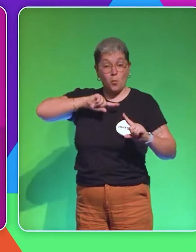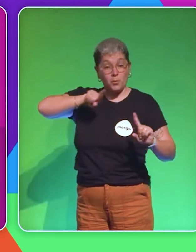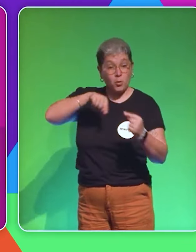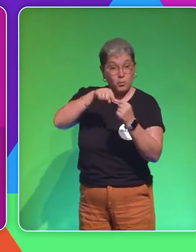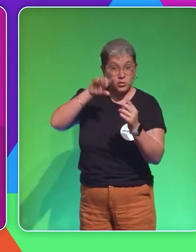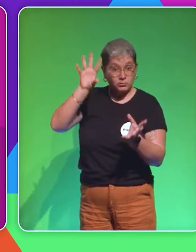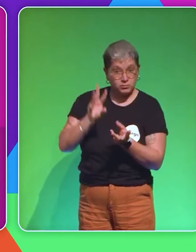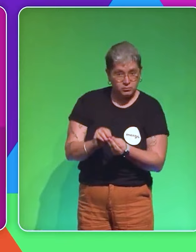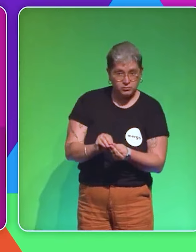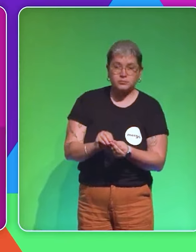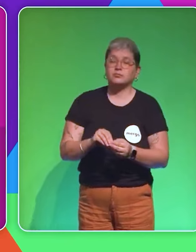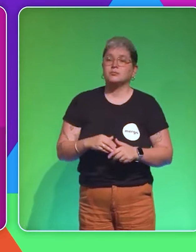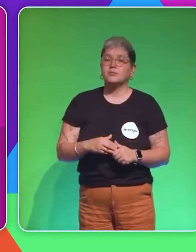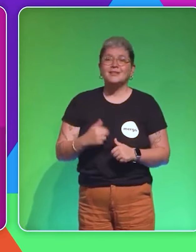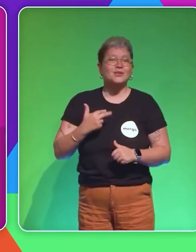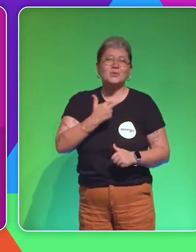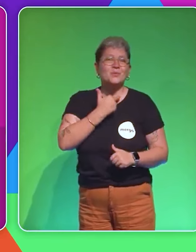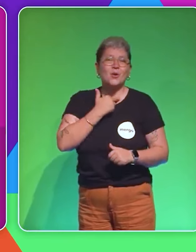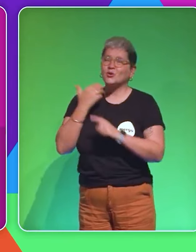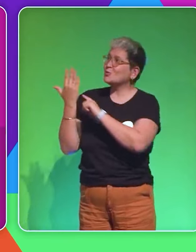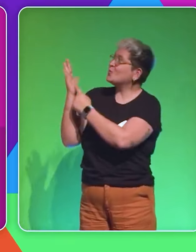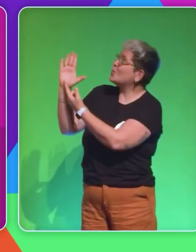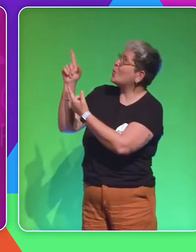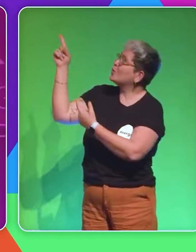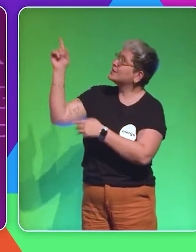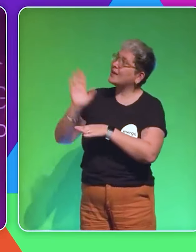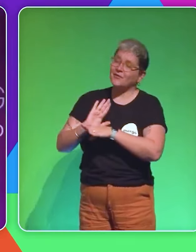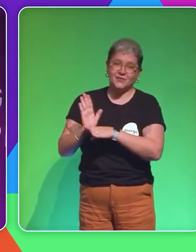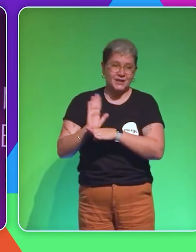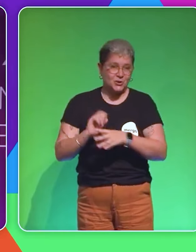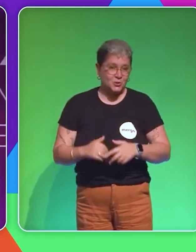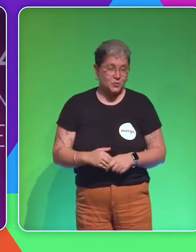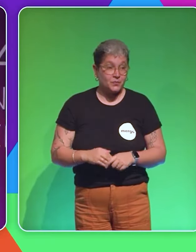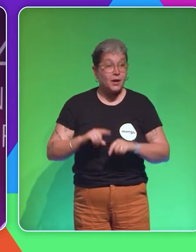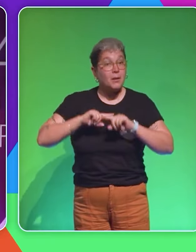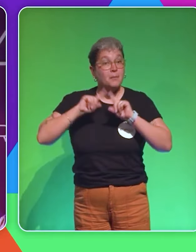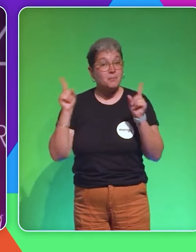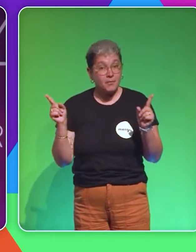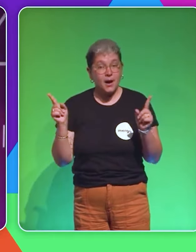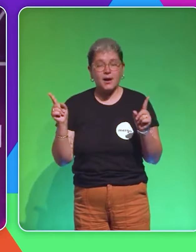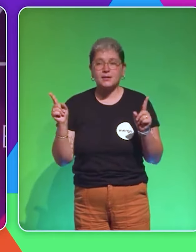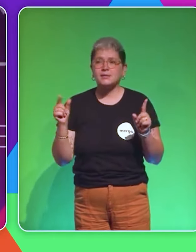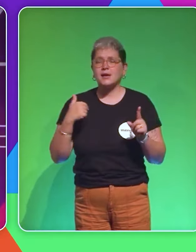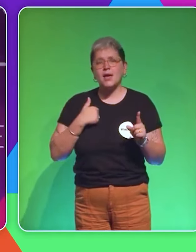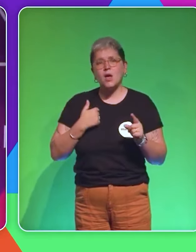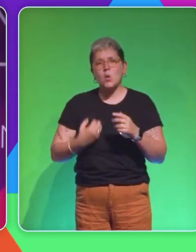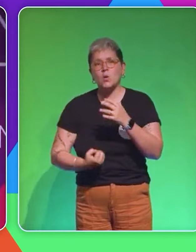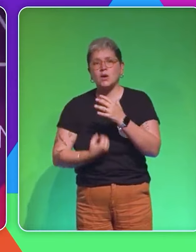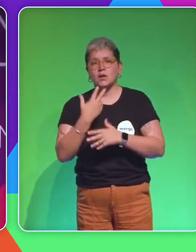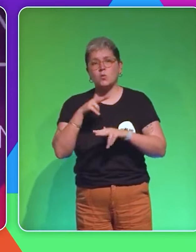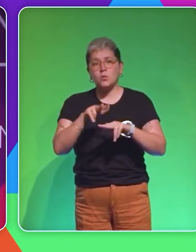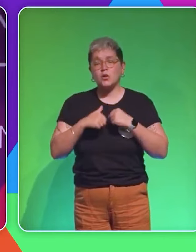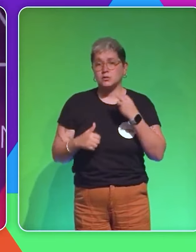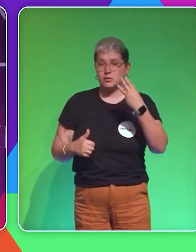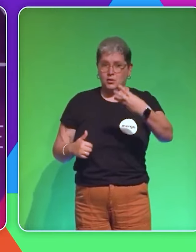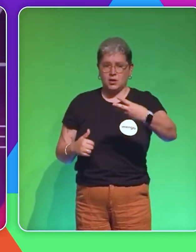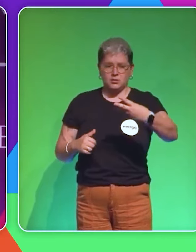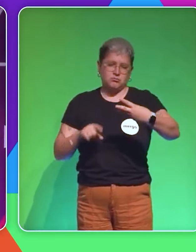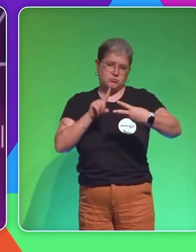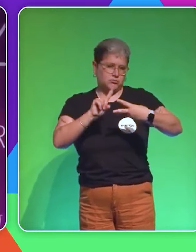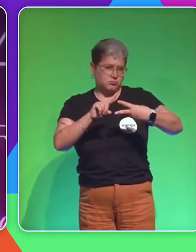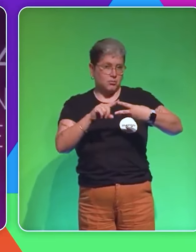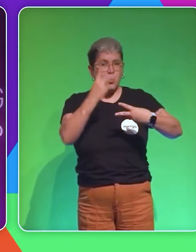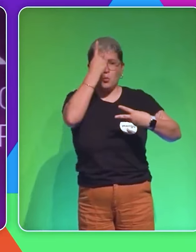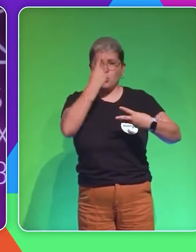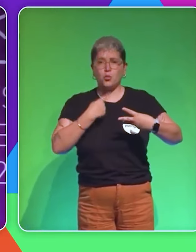infelizmente não vai poder aparecer o vídeo mas eu crio conteúdo por três razões principais A primeira é por mimes mesmo